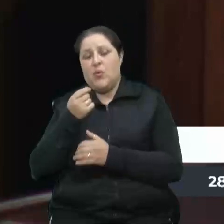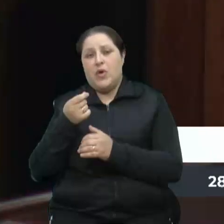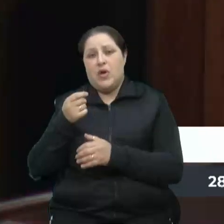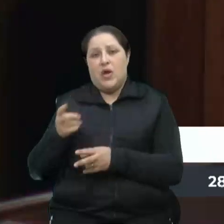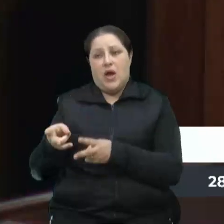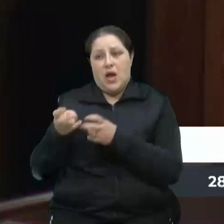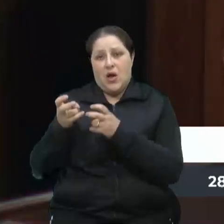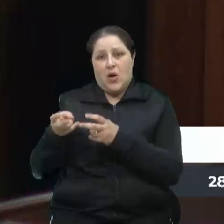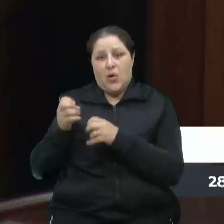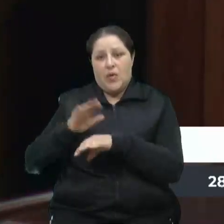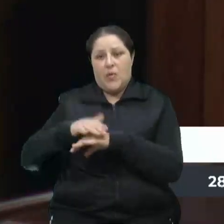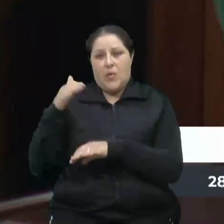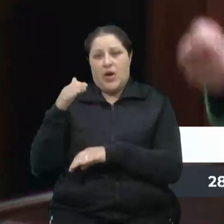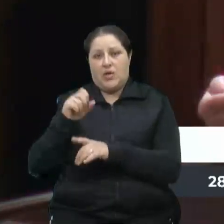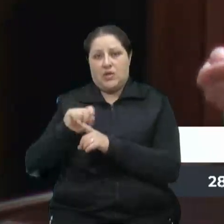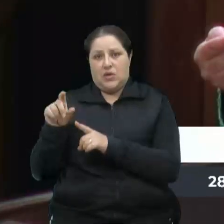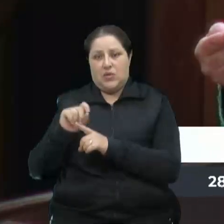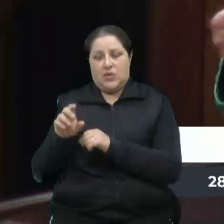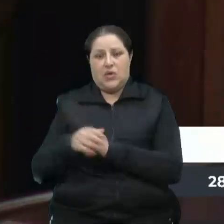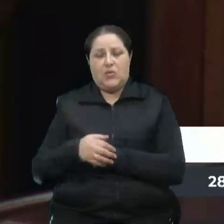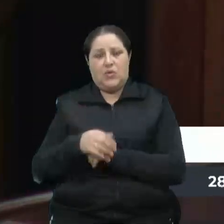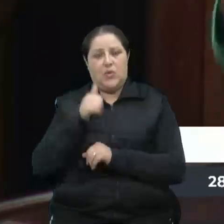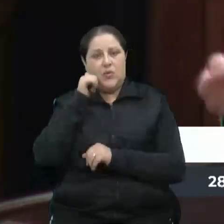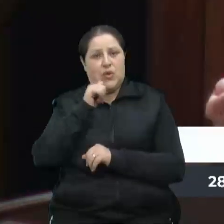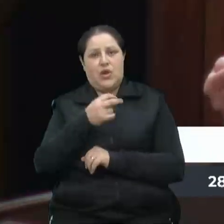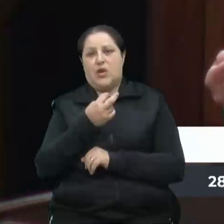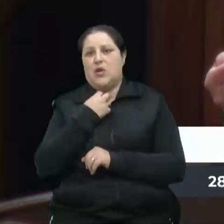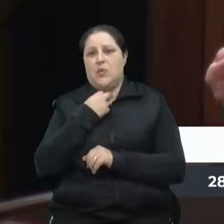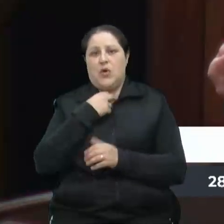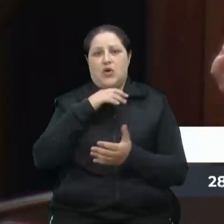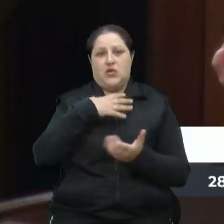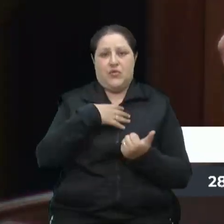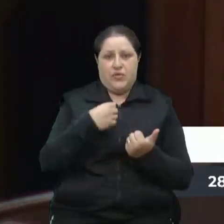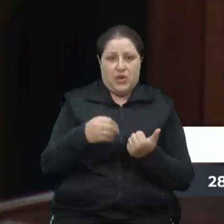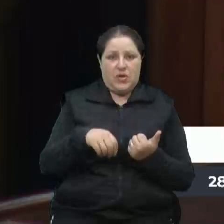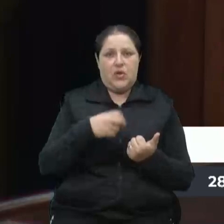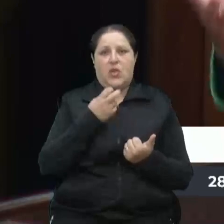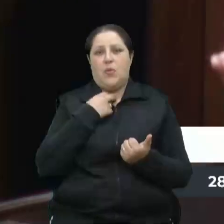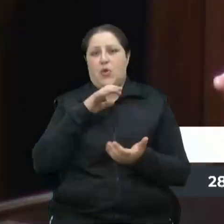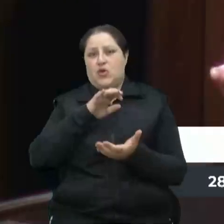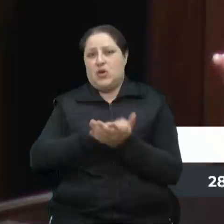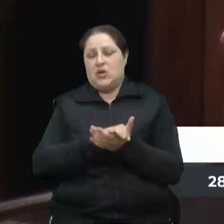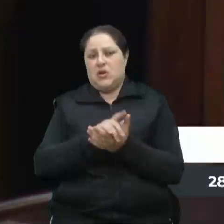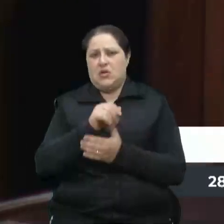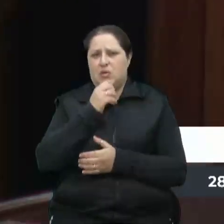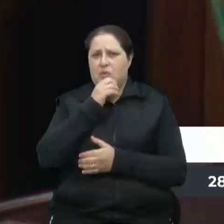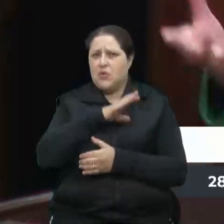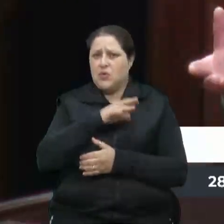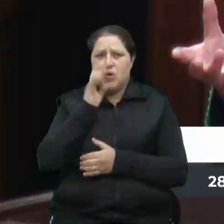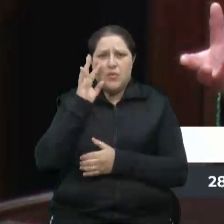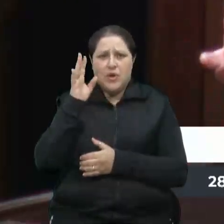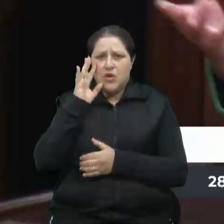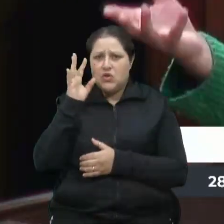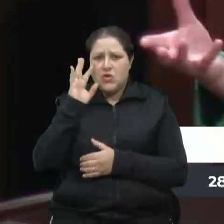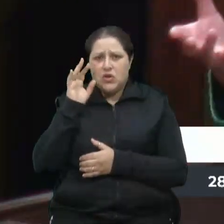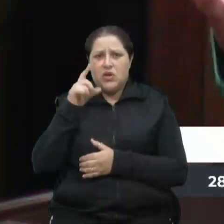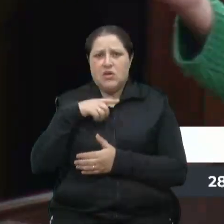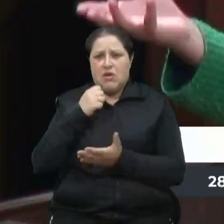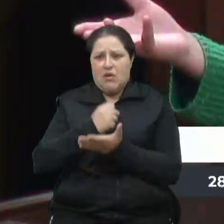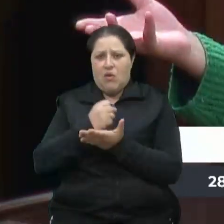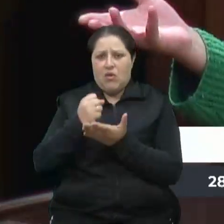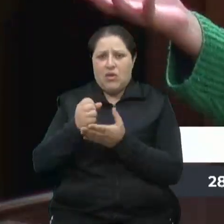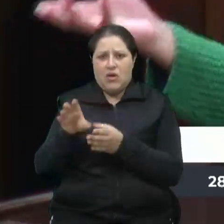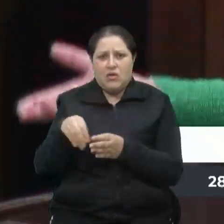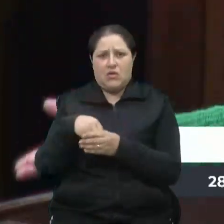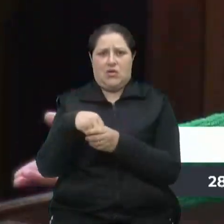valor do aluguel. Então, ela não pode ter filho, ela não pode casar. E é um absurdo tu imaginar que isso está